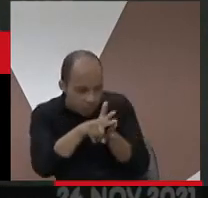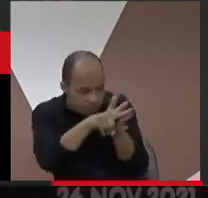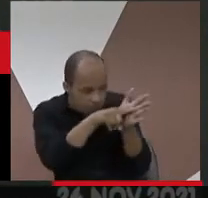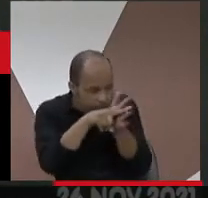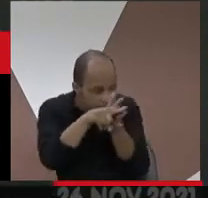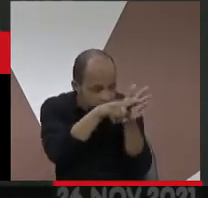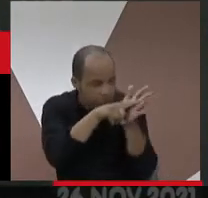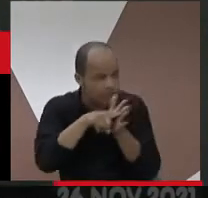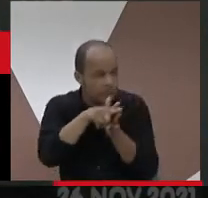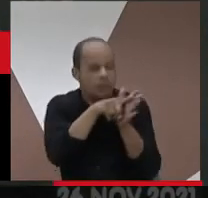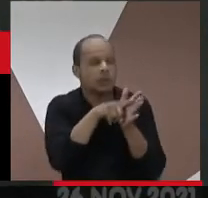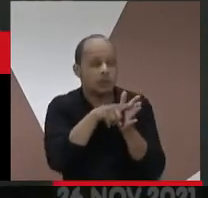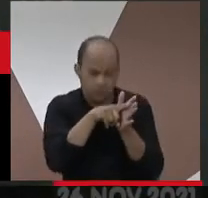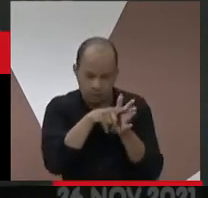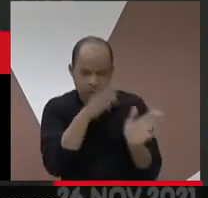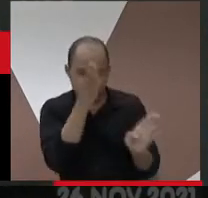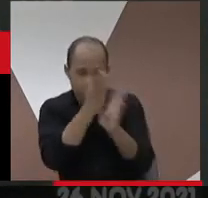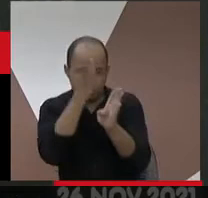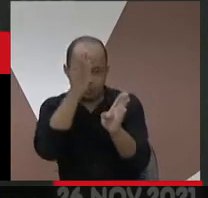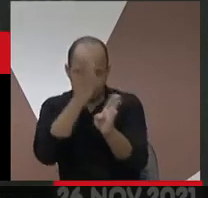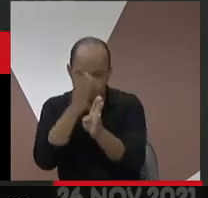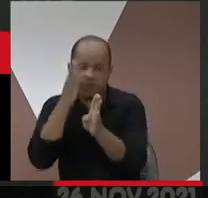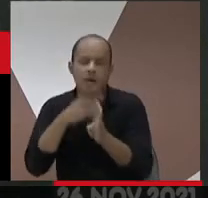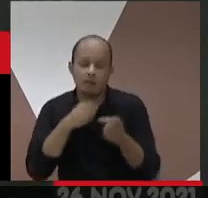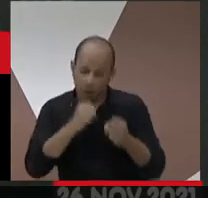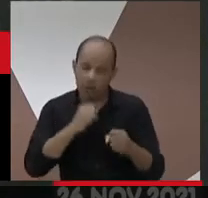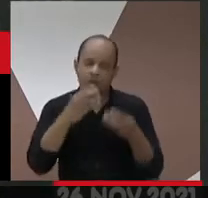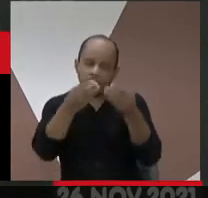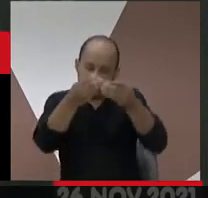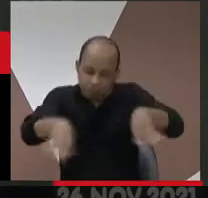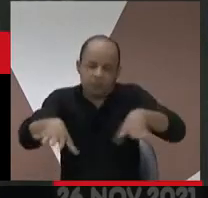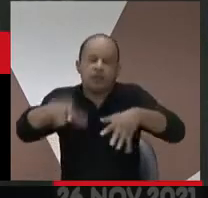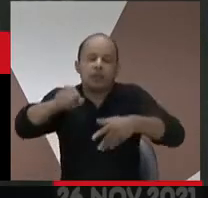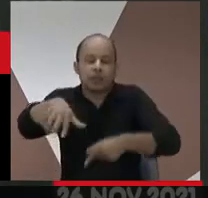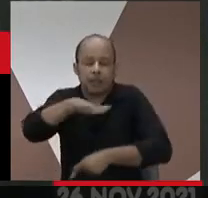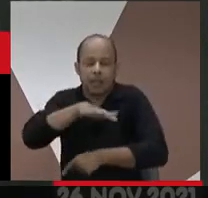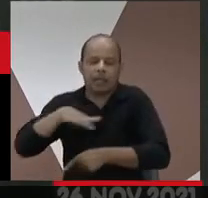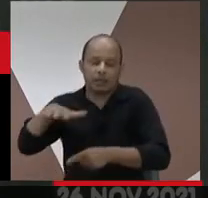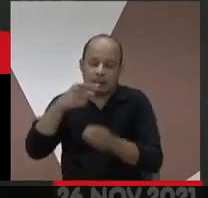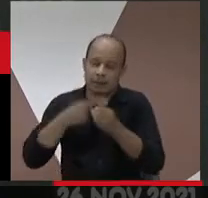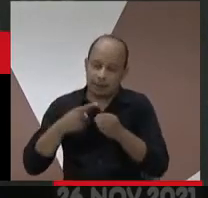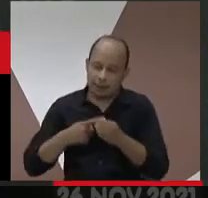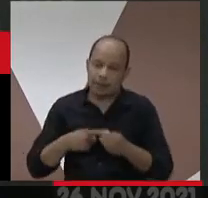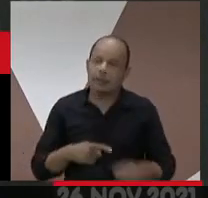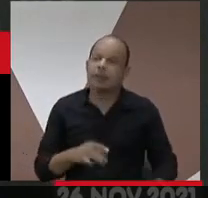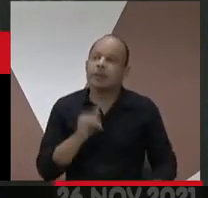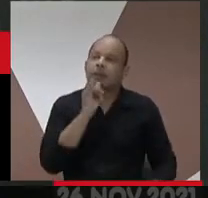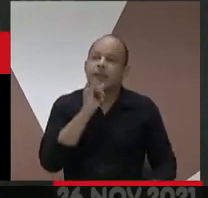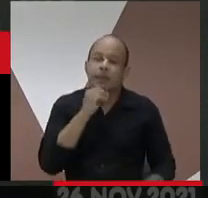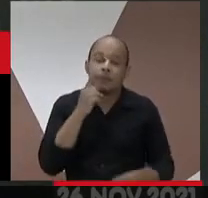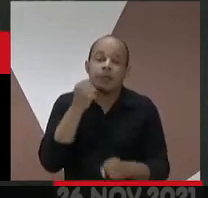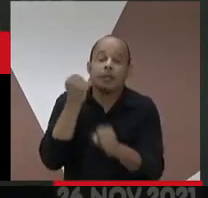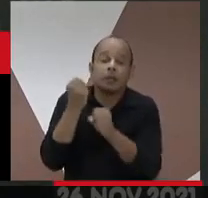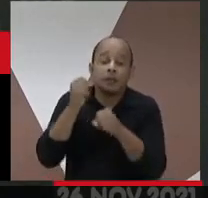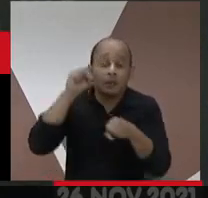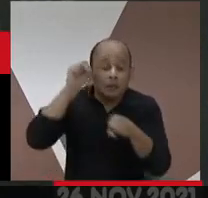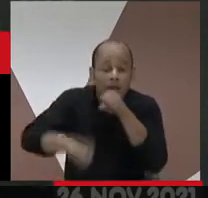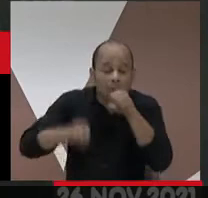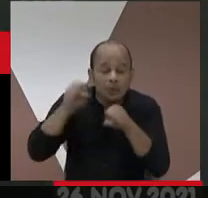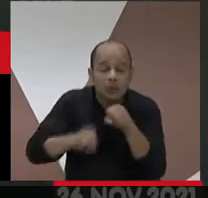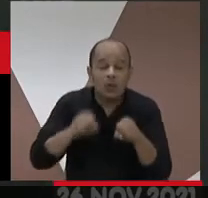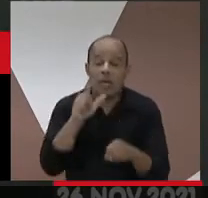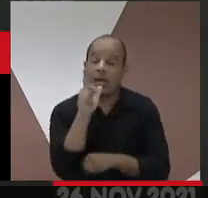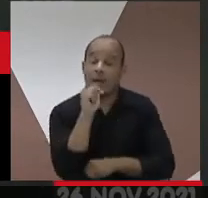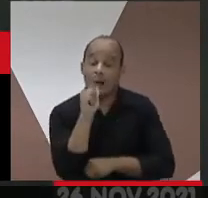que constatamos os potenciais danos socioambientais na nossa cidade. Dentre eles, destruição de 18 nascentes